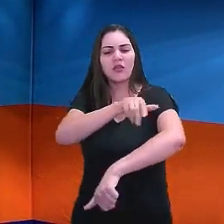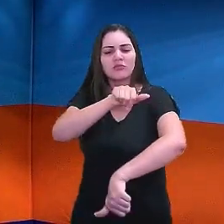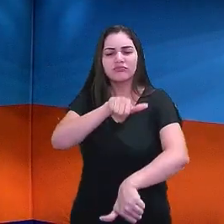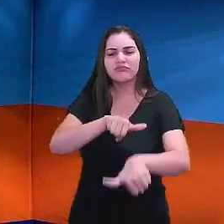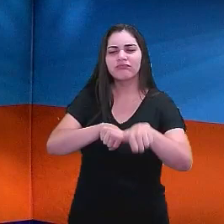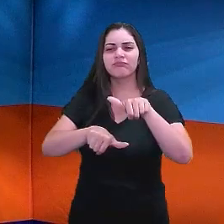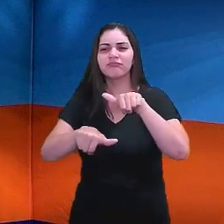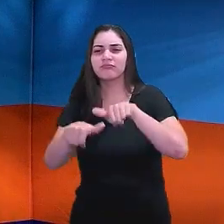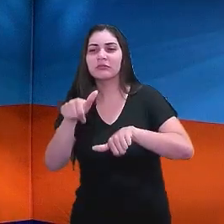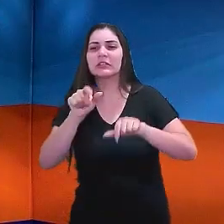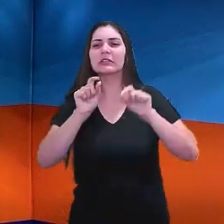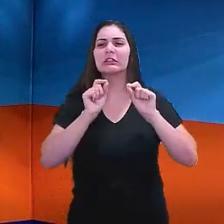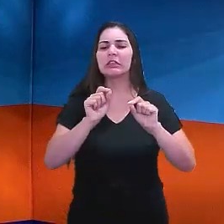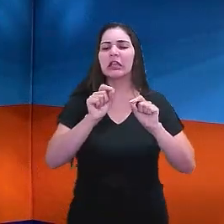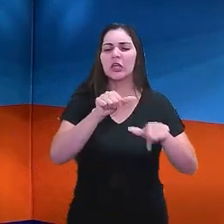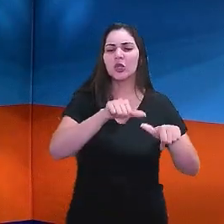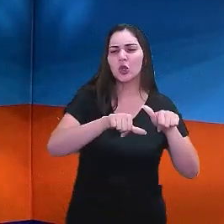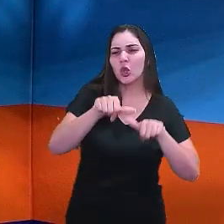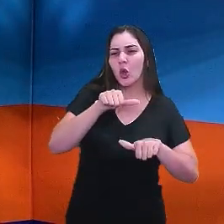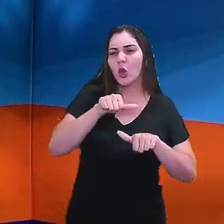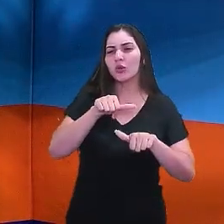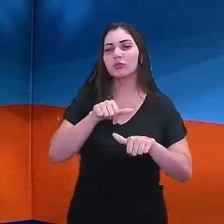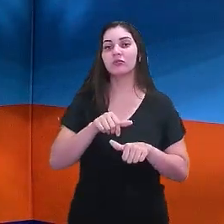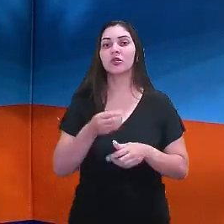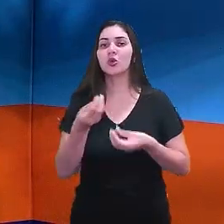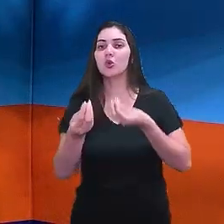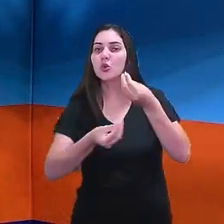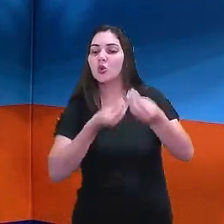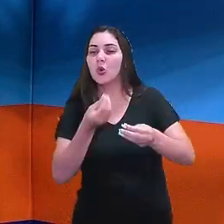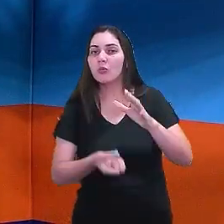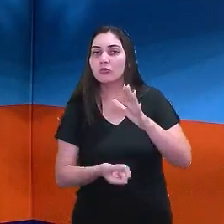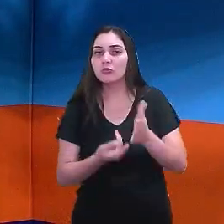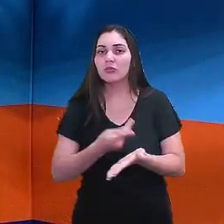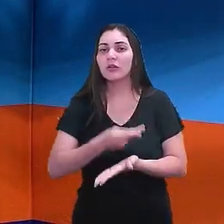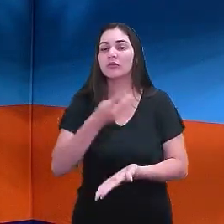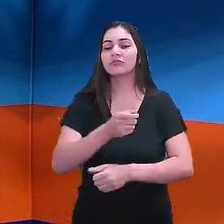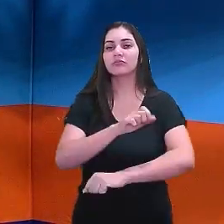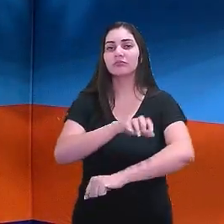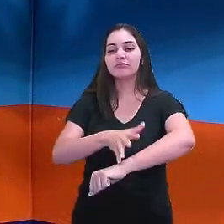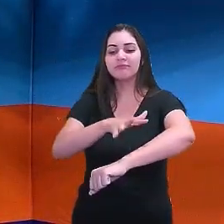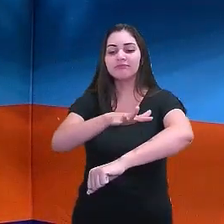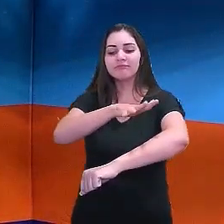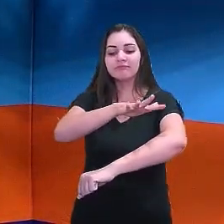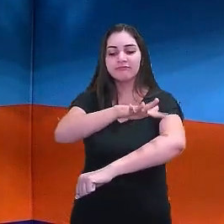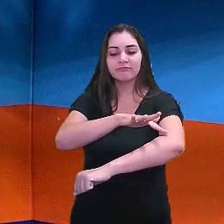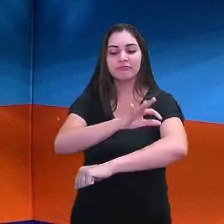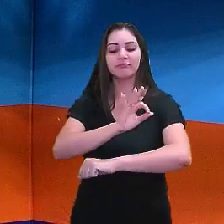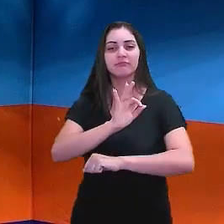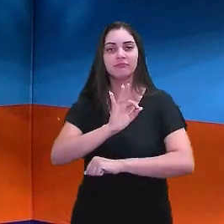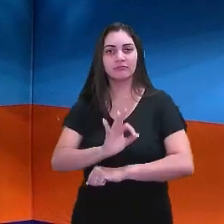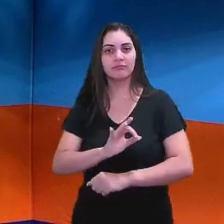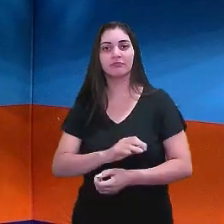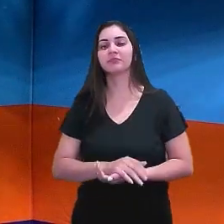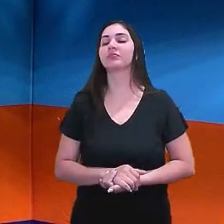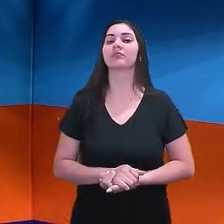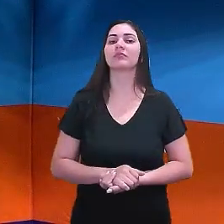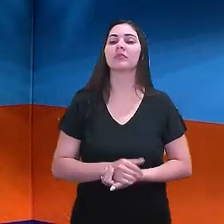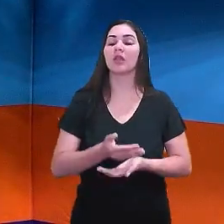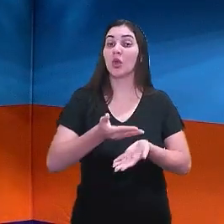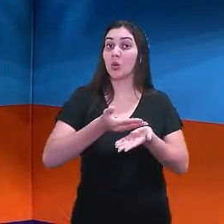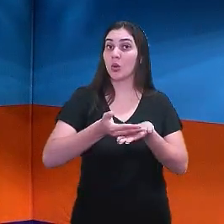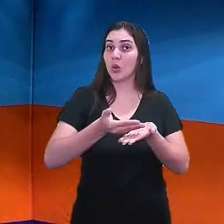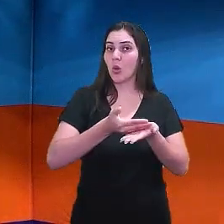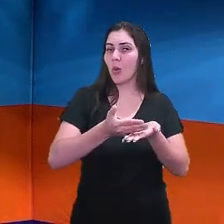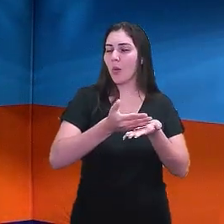que transforma, quem é que modifica, como é que se dá o relevo, tá certo? Então vamos lá. Para começo